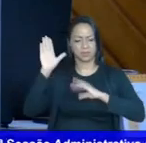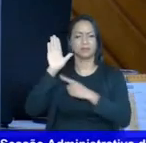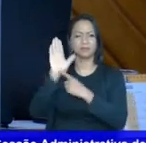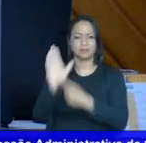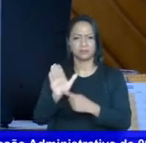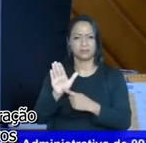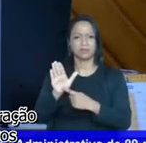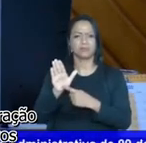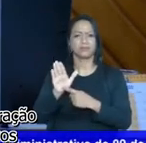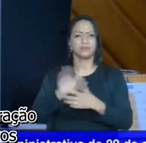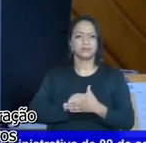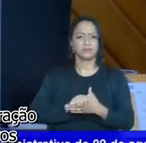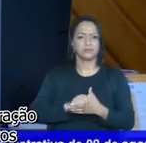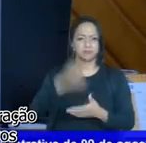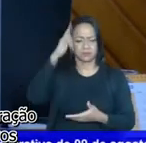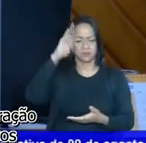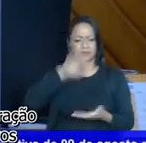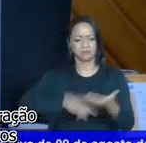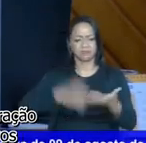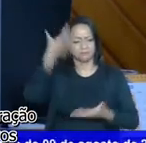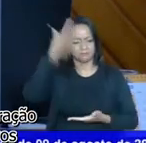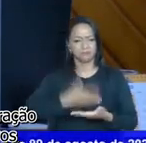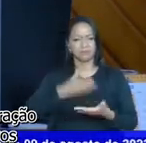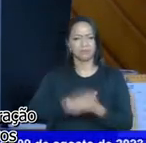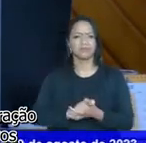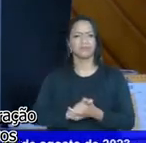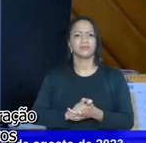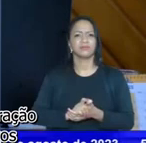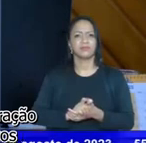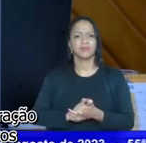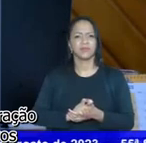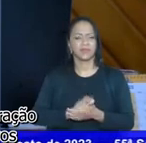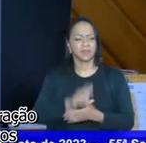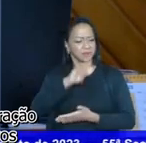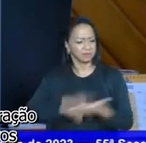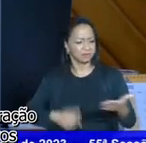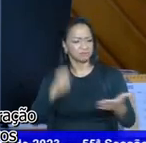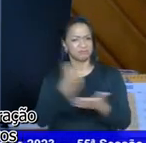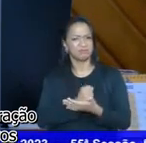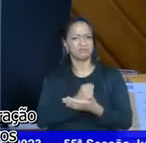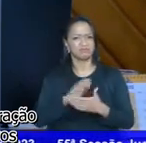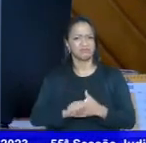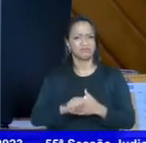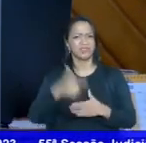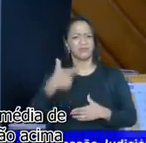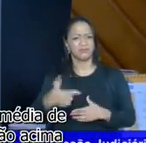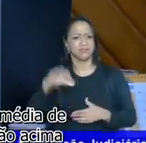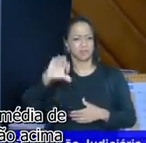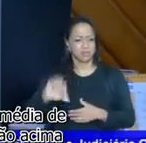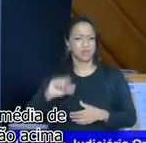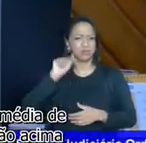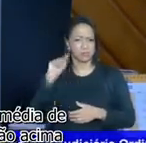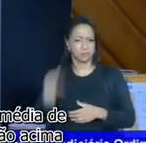apresentou, além das notas fiscais do relatório acima, uma declaração de que a quantidade de combustível foi 29 mil litros, e os